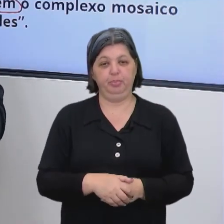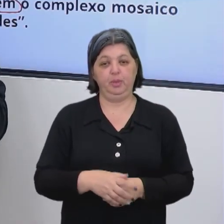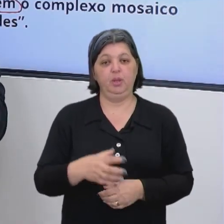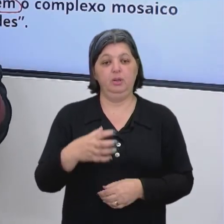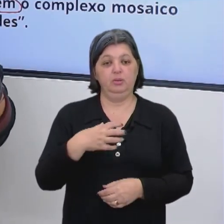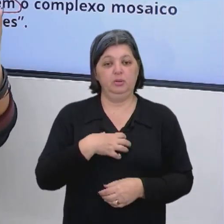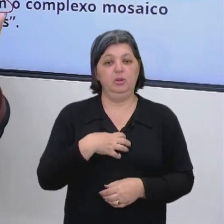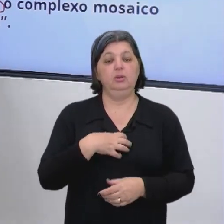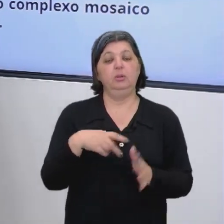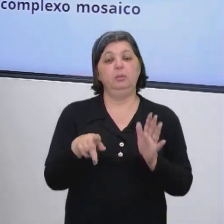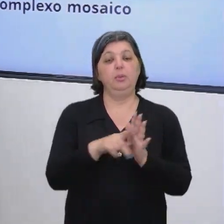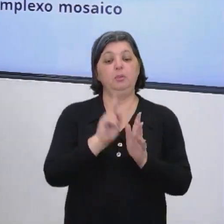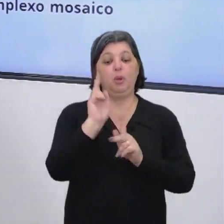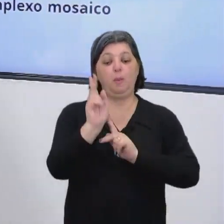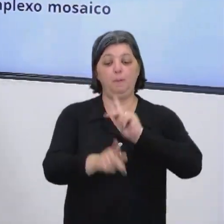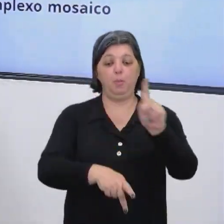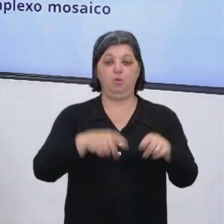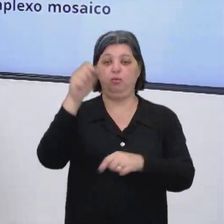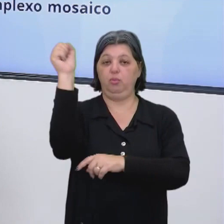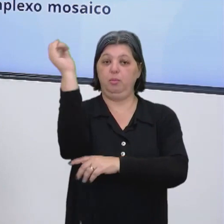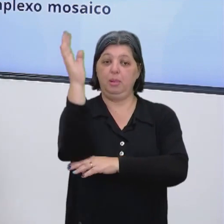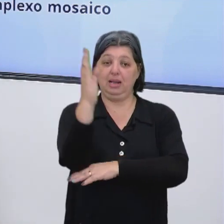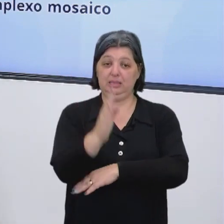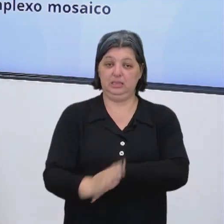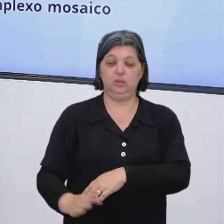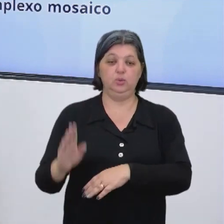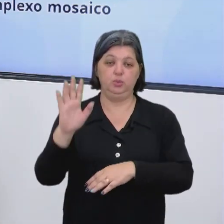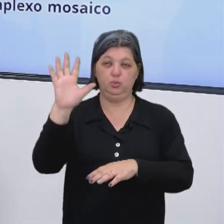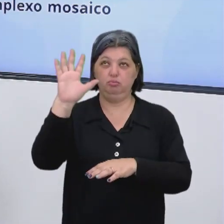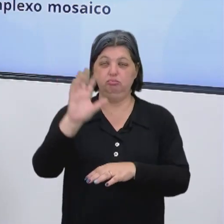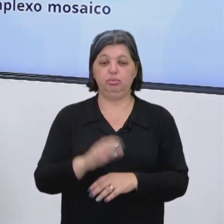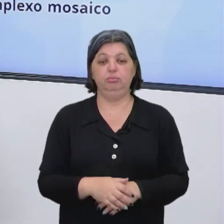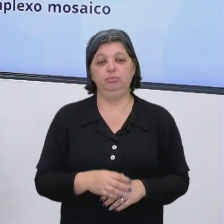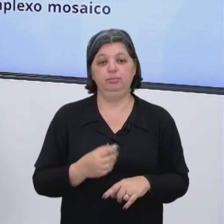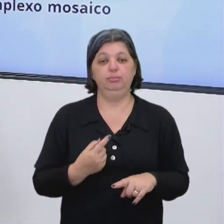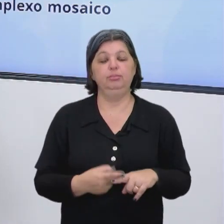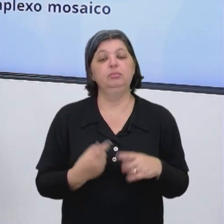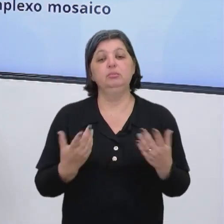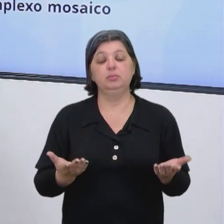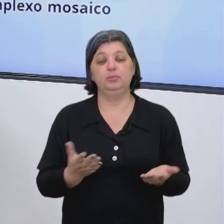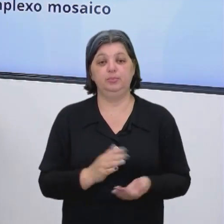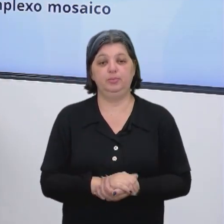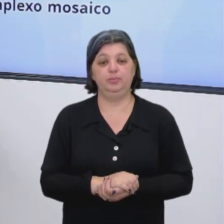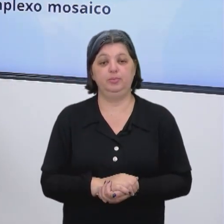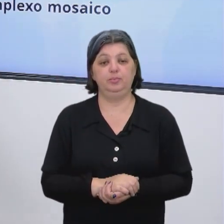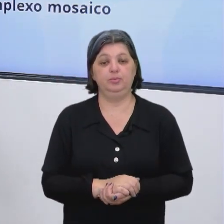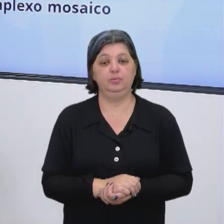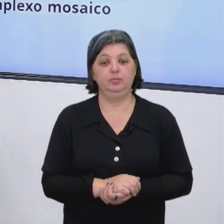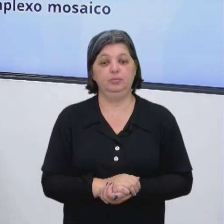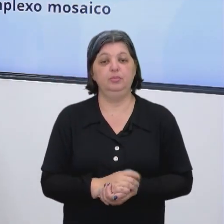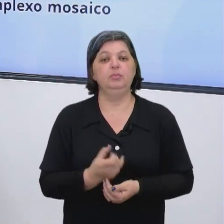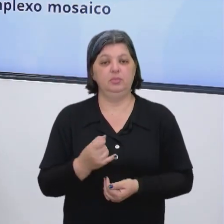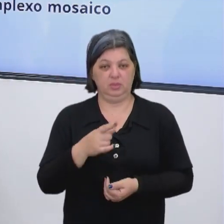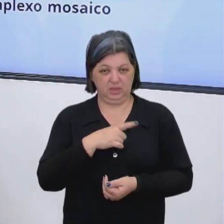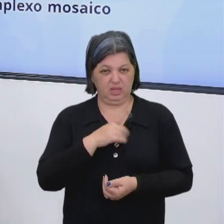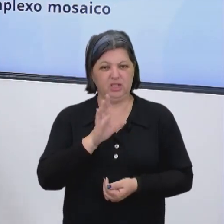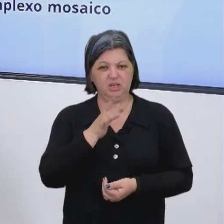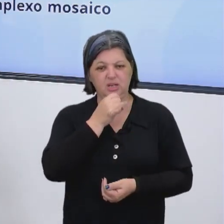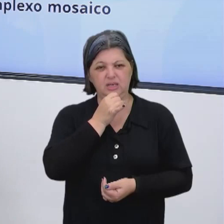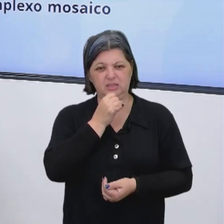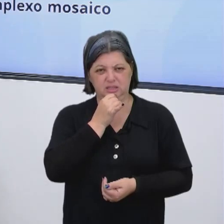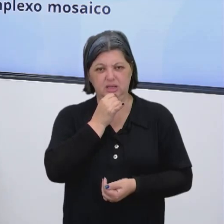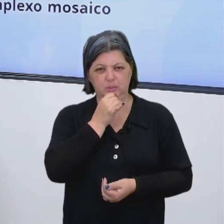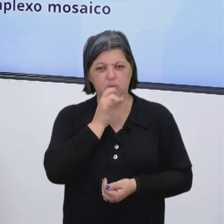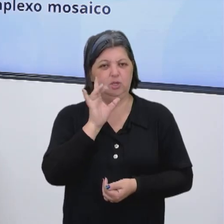brasilidades. E o que a gente quer dizer quando a gente fala sobre essas brasilidades? A gente já teve esse exemplo, né? Eu